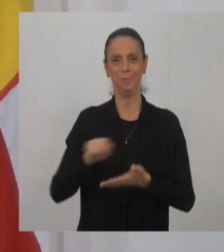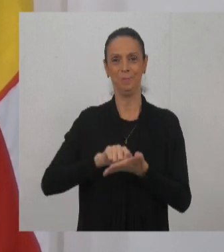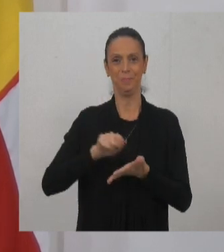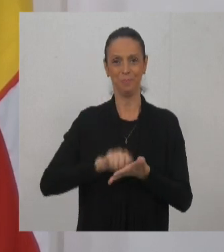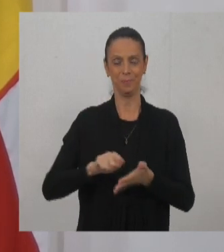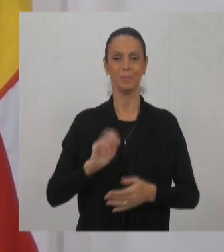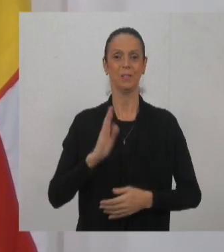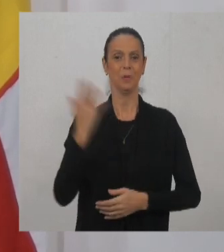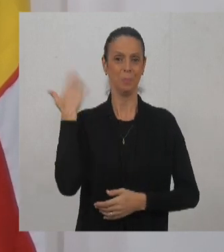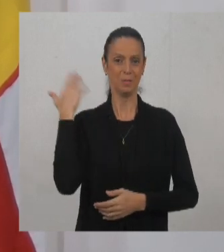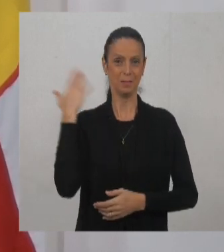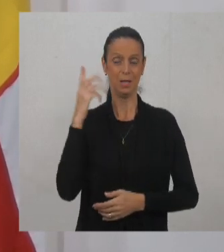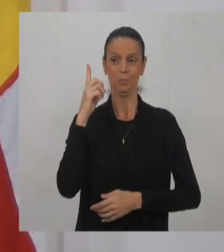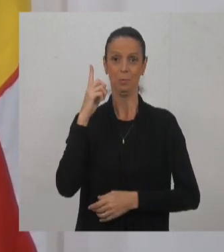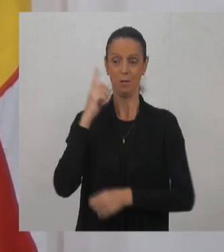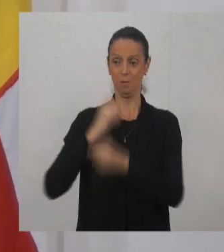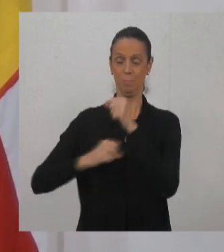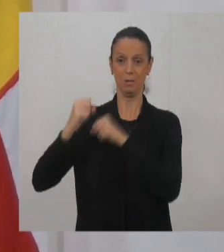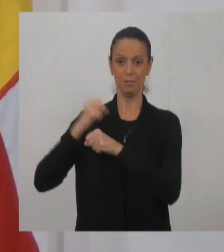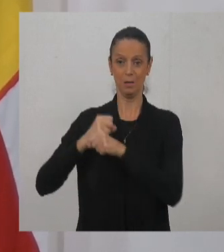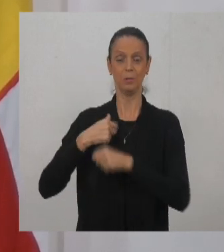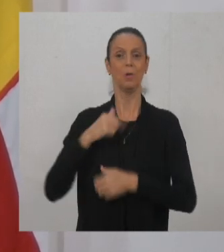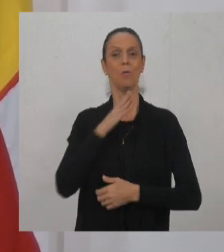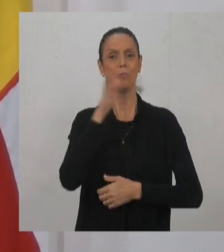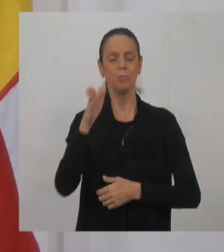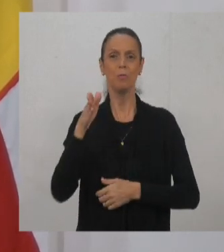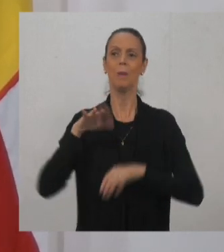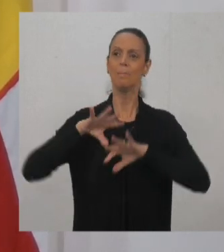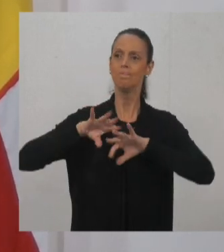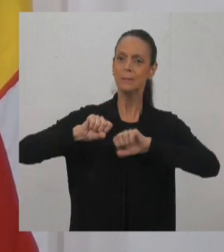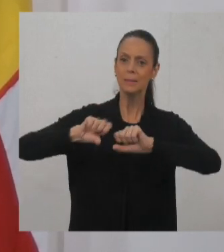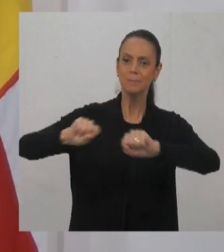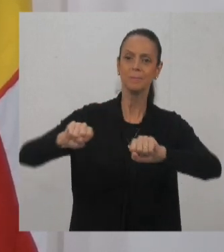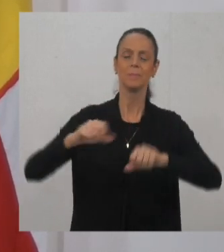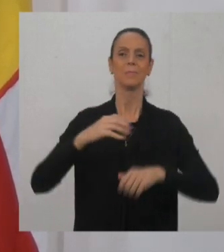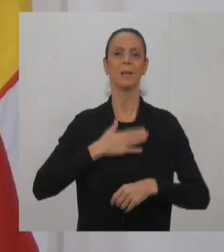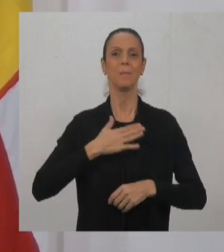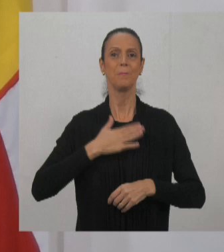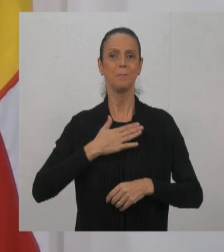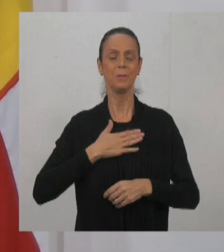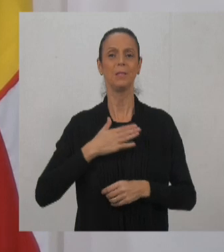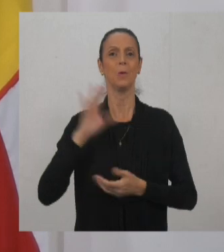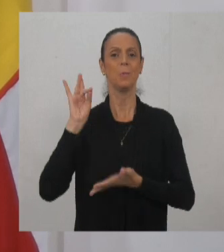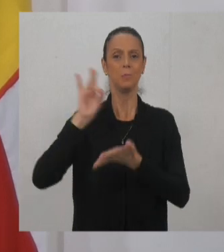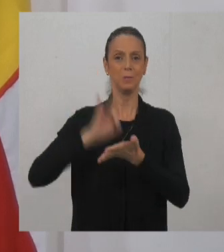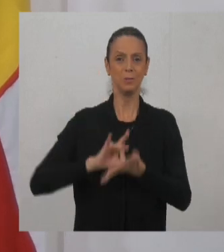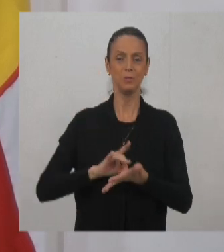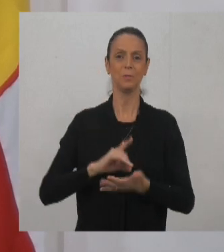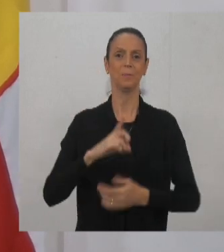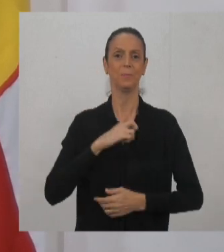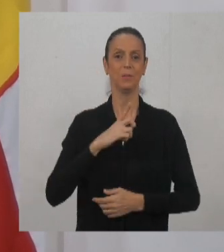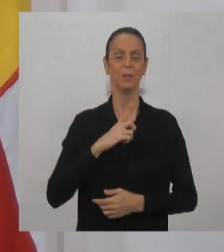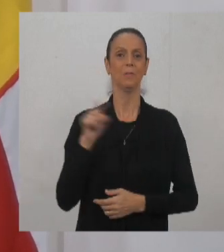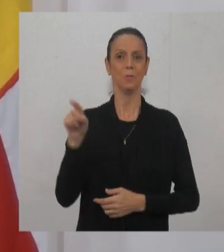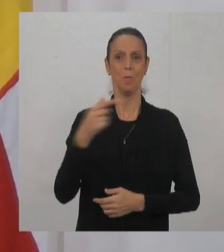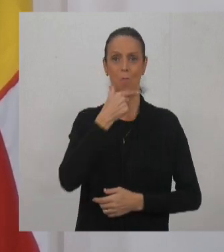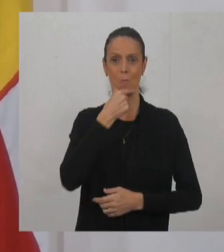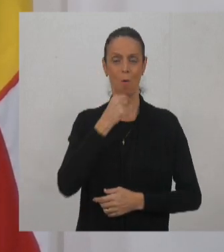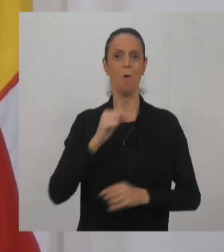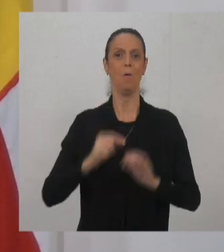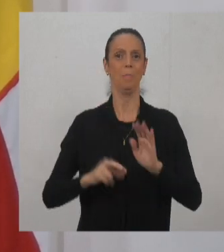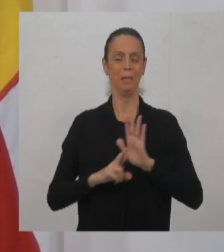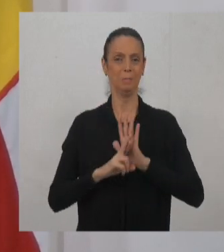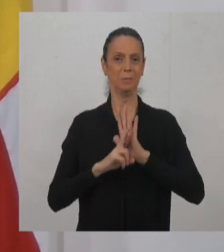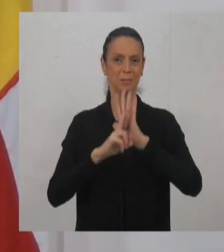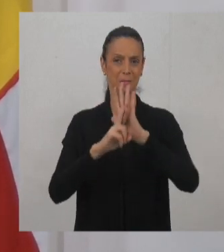estive em Varsóvia o ano passado procurando as minhas origens e fui recepcionado por um chanceler lá que é